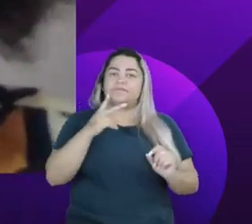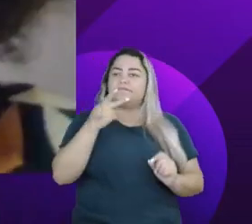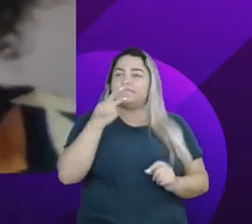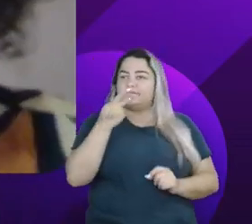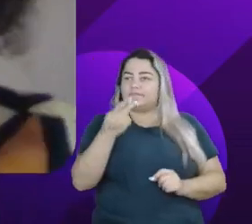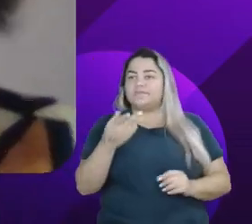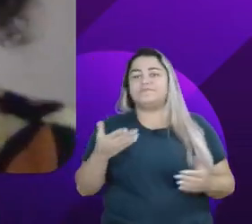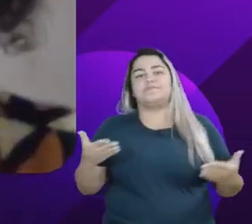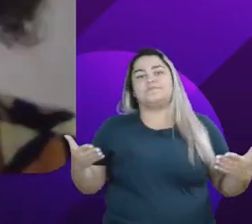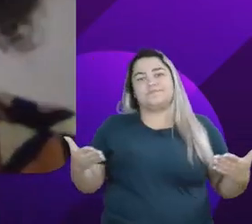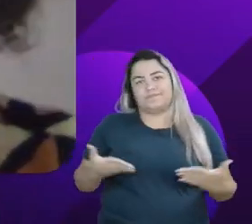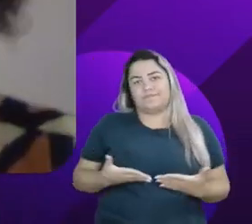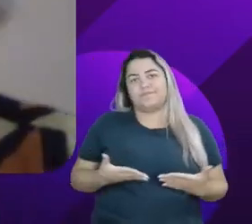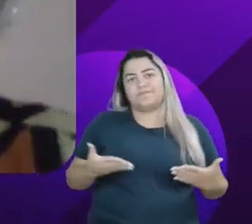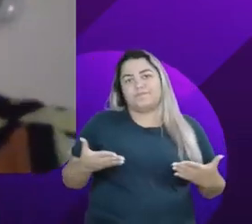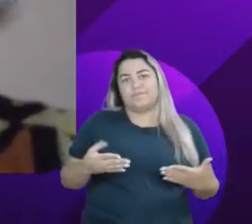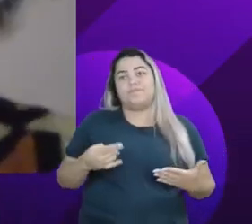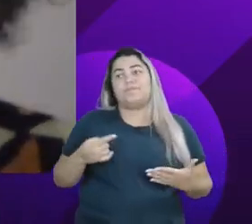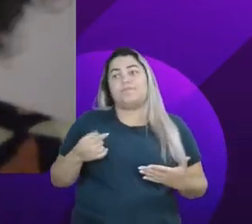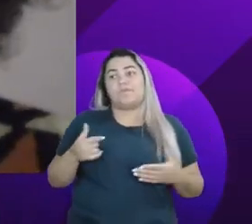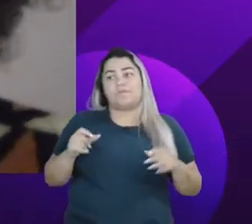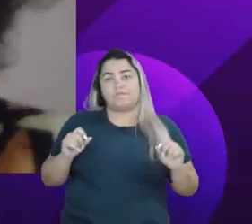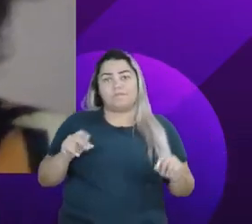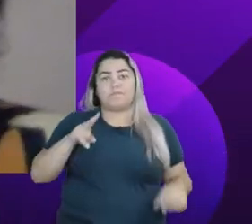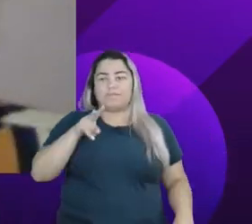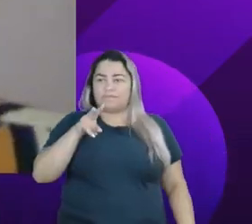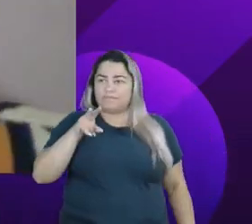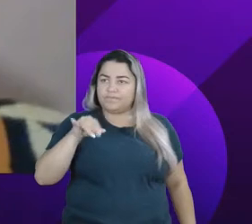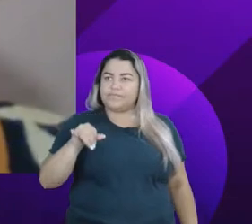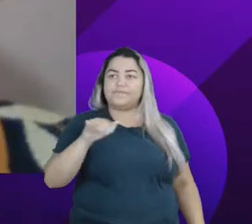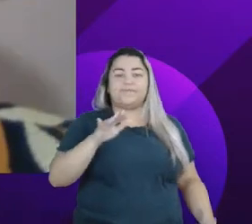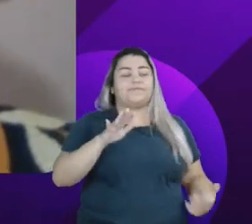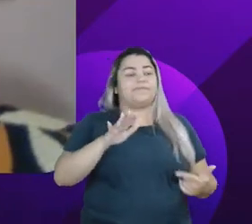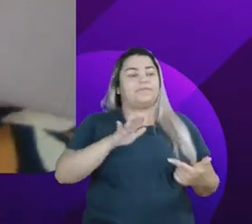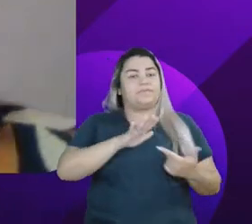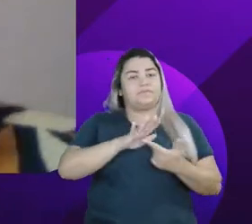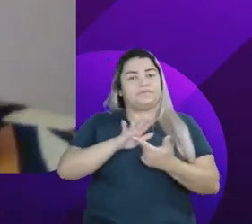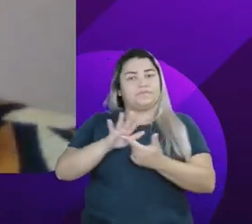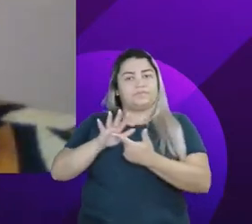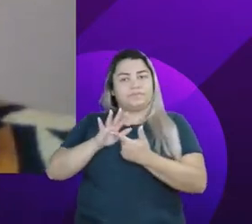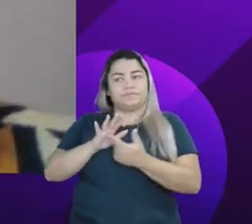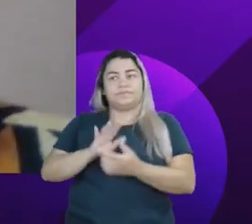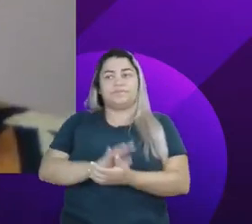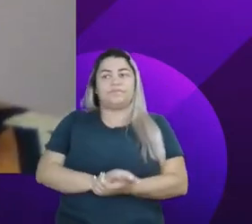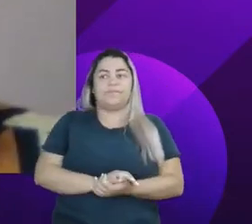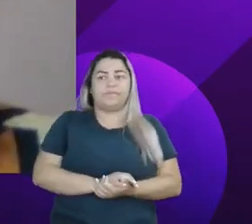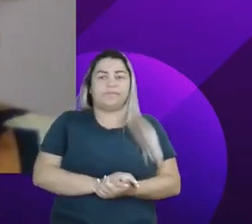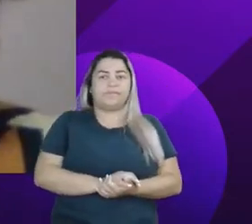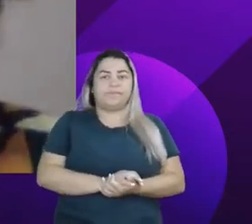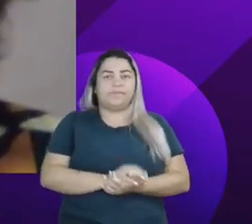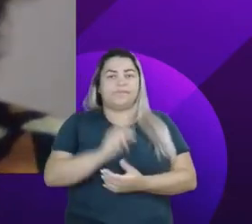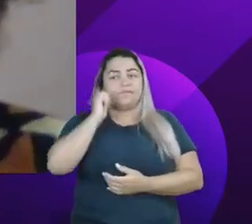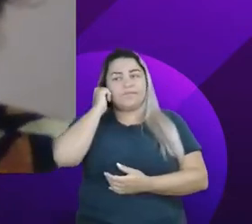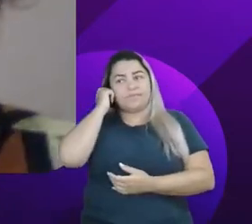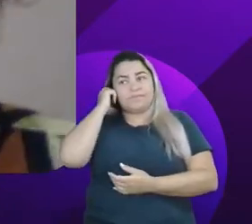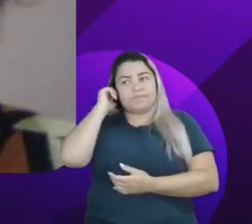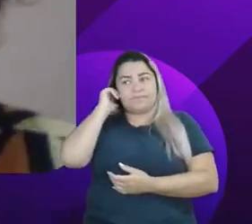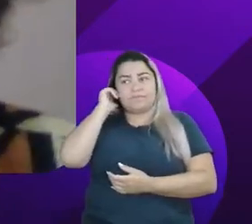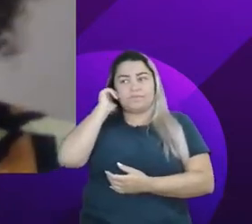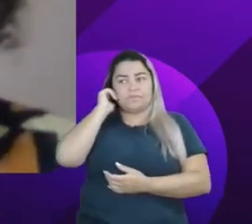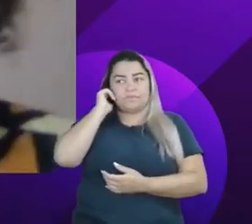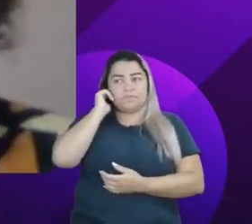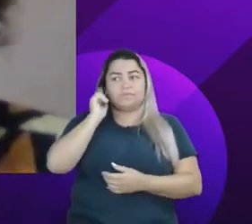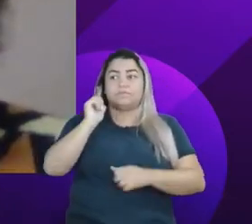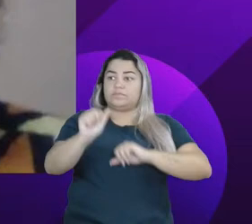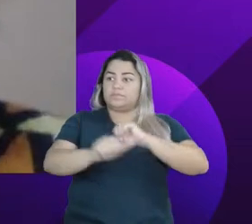eu vou adentrando já um pouco naquilo que vai nos trazendo aqui hoje, nesse momento de trocas. Eu